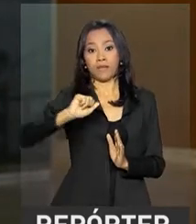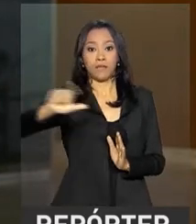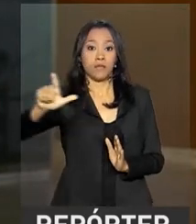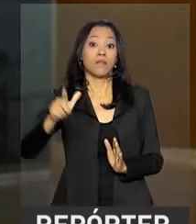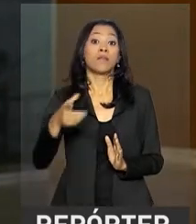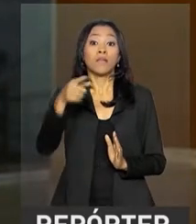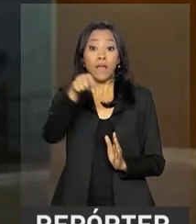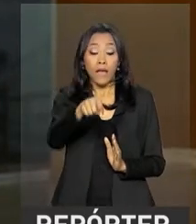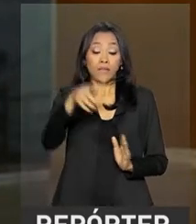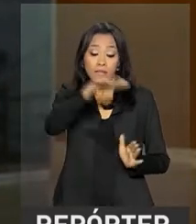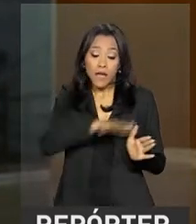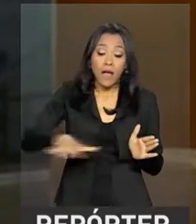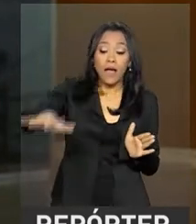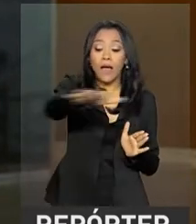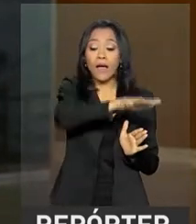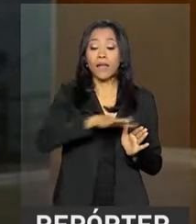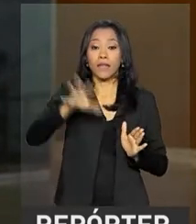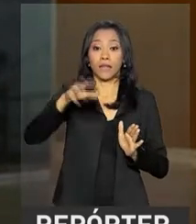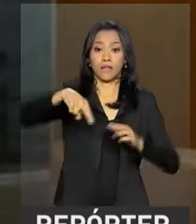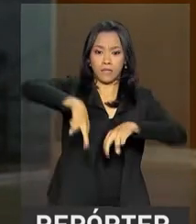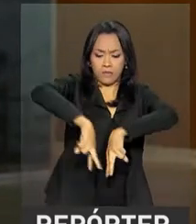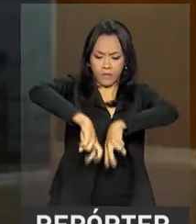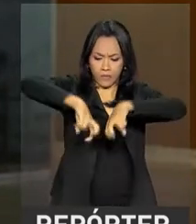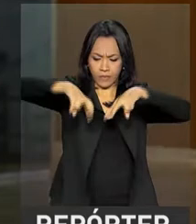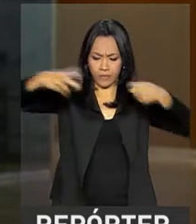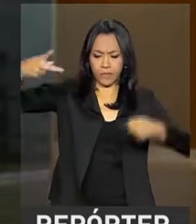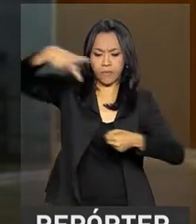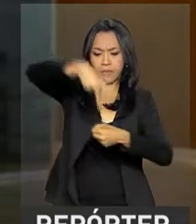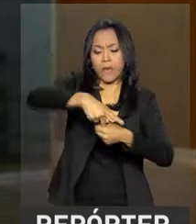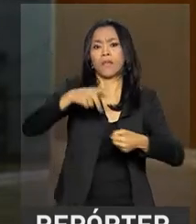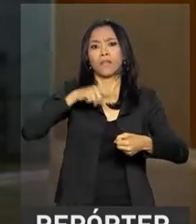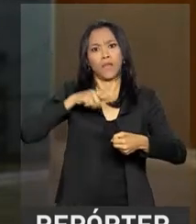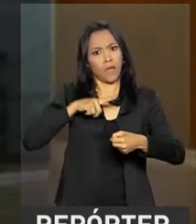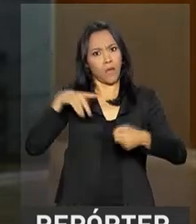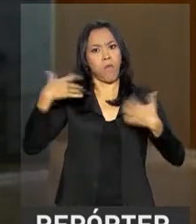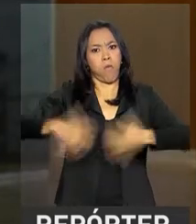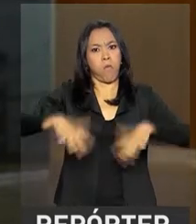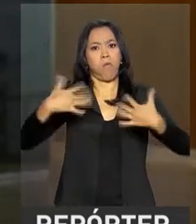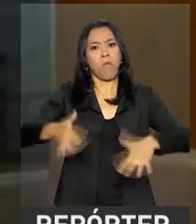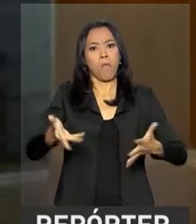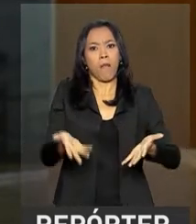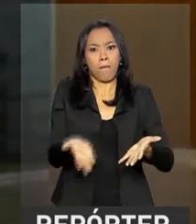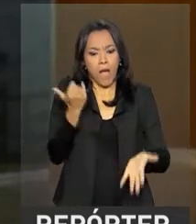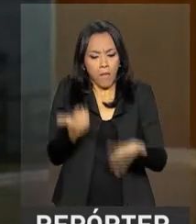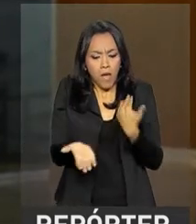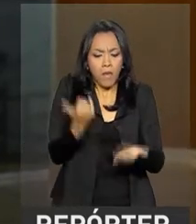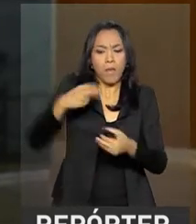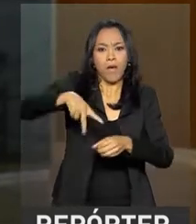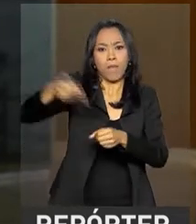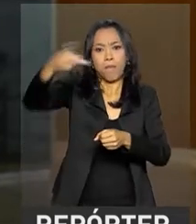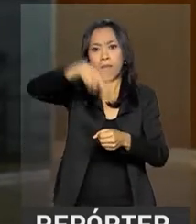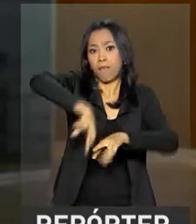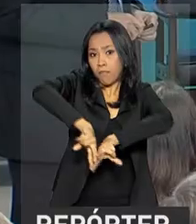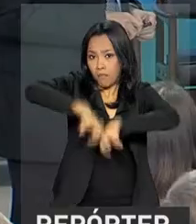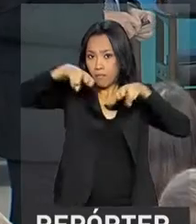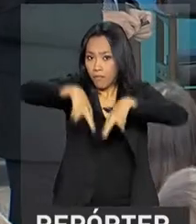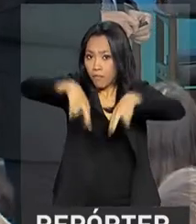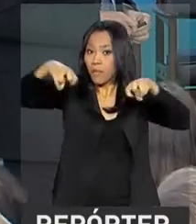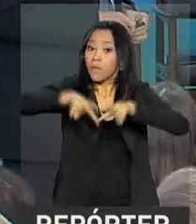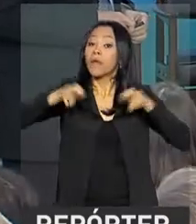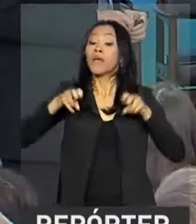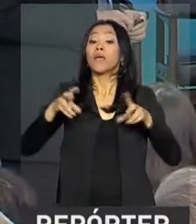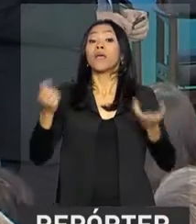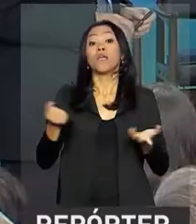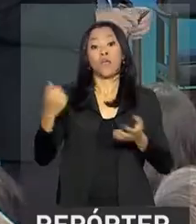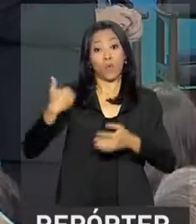a área do pré sal tem enorme potencial para exploração e o governo pretende atrair mais investidores foram